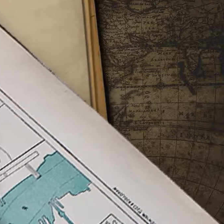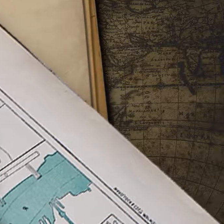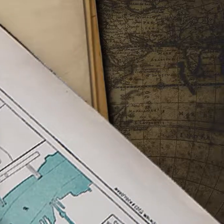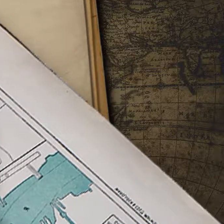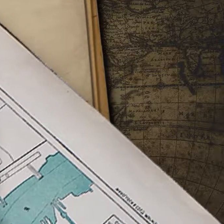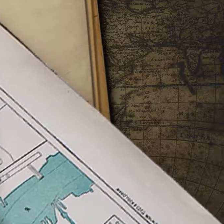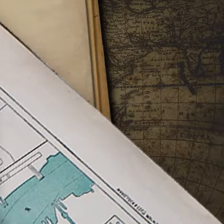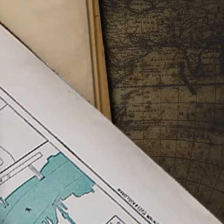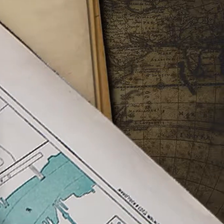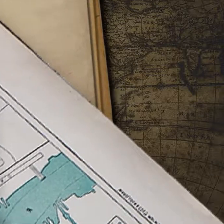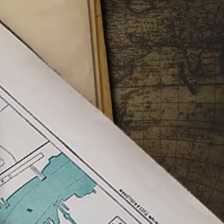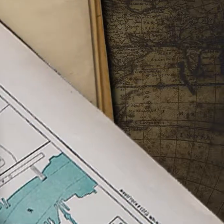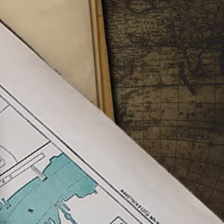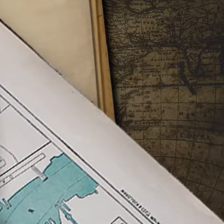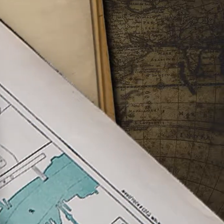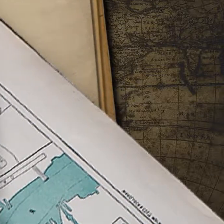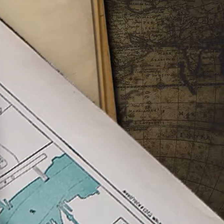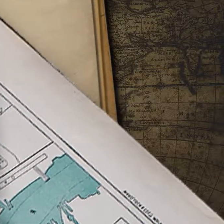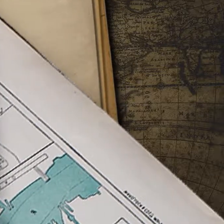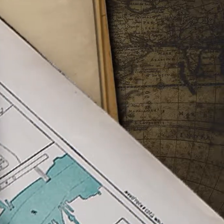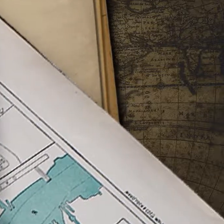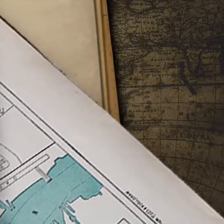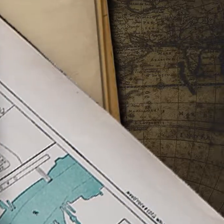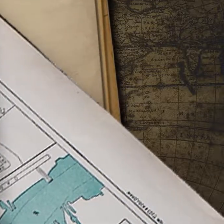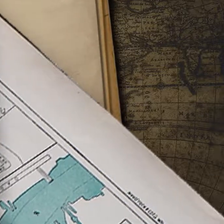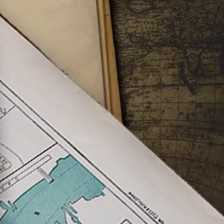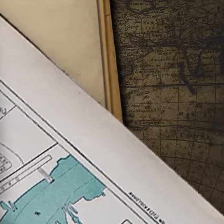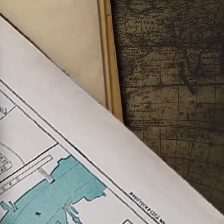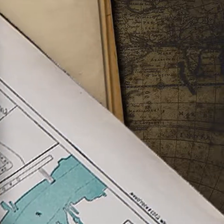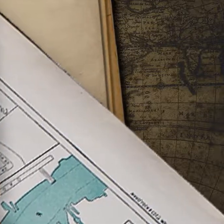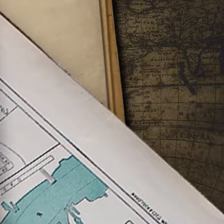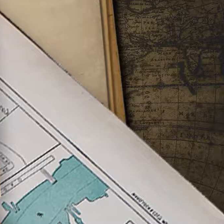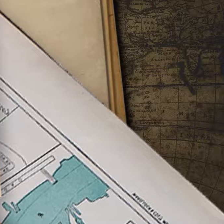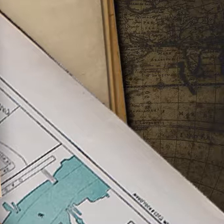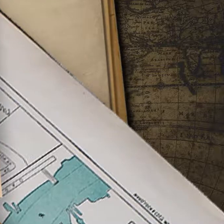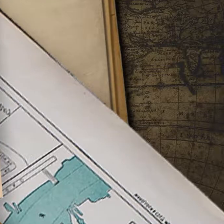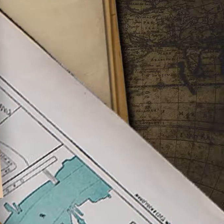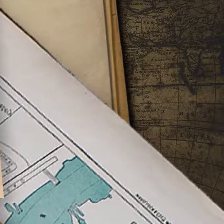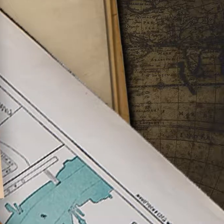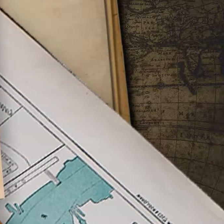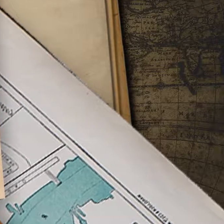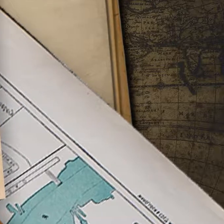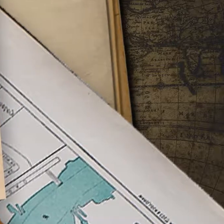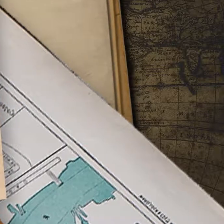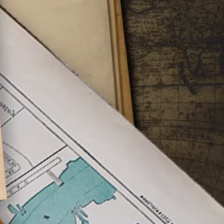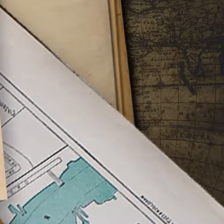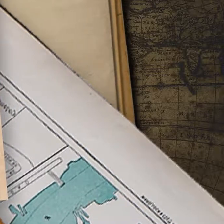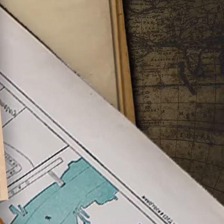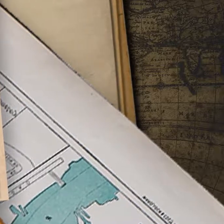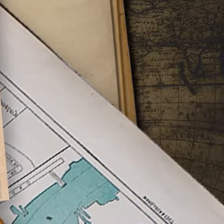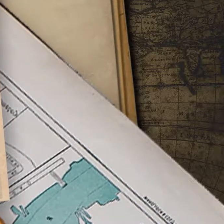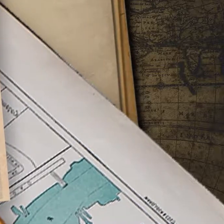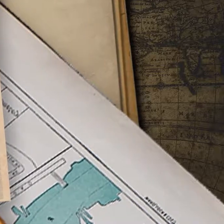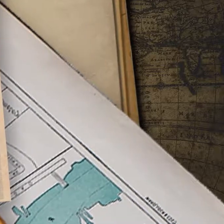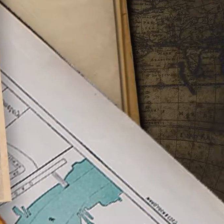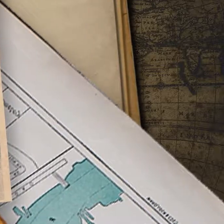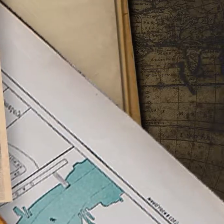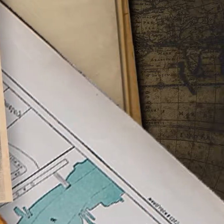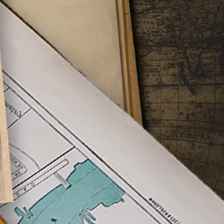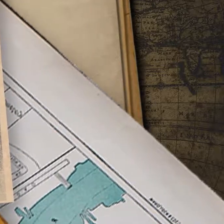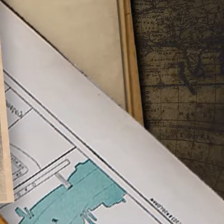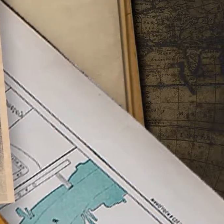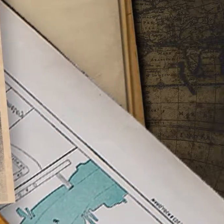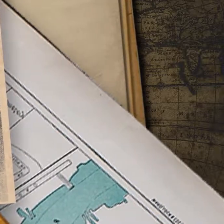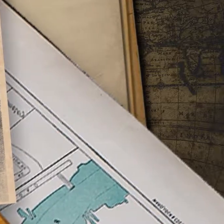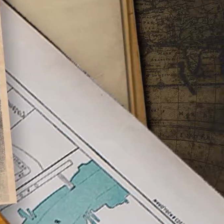sobre uma plataforma com os braços abertos à frente, as duas palmas das mãos para baixo e os dedos indicadores esticados.